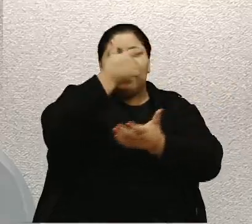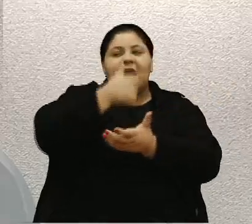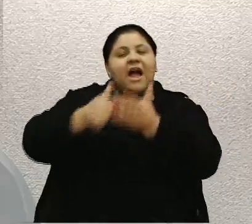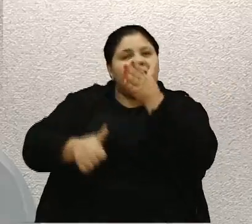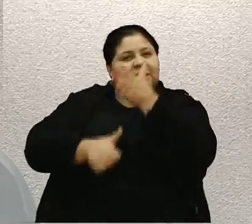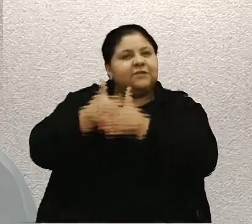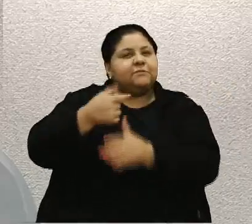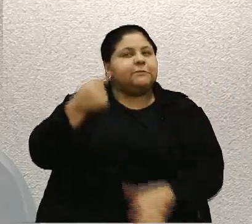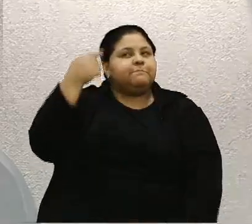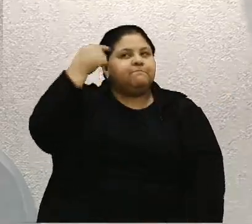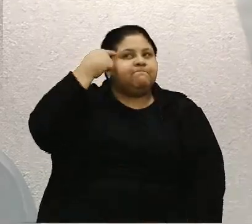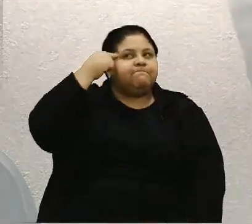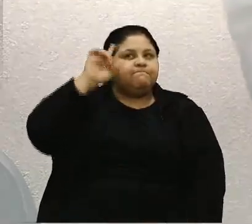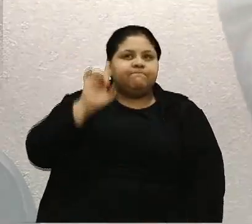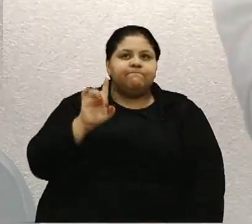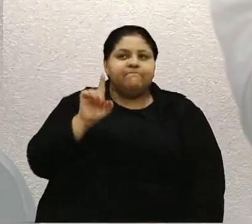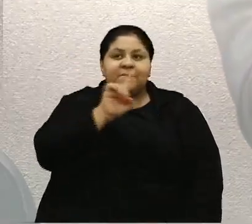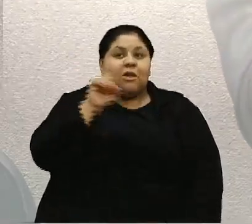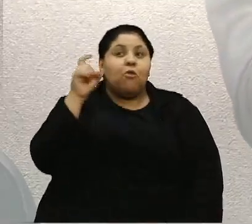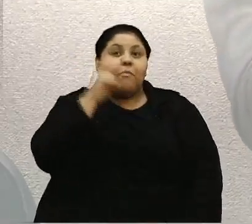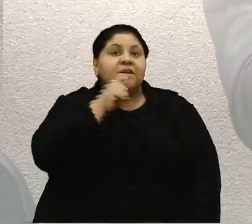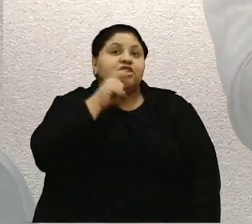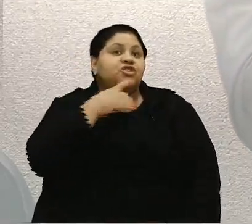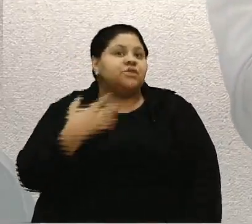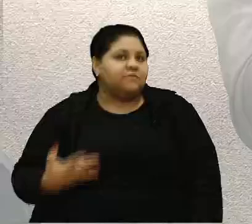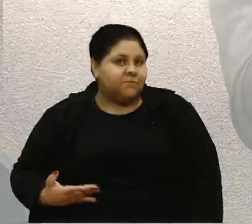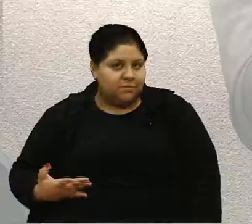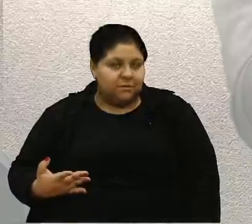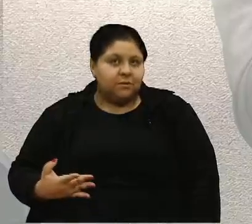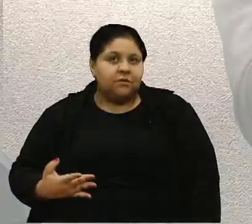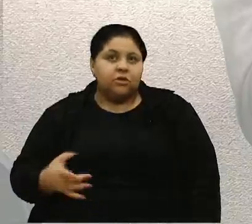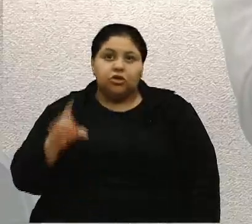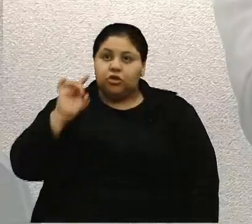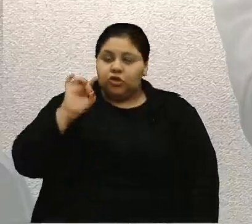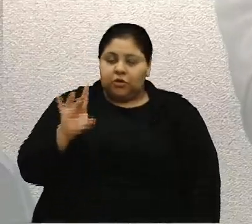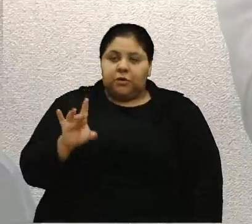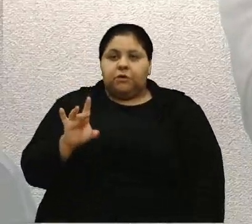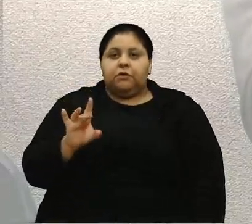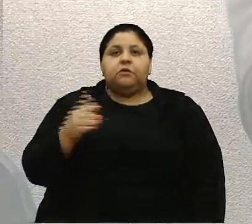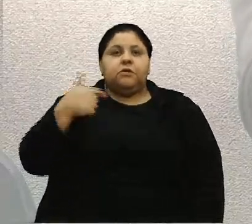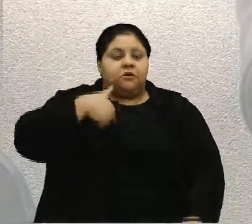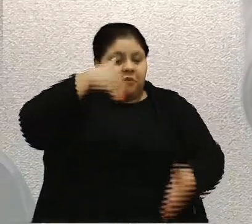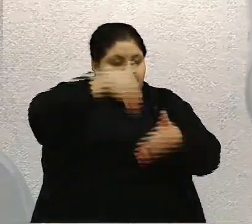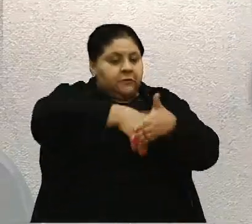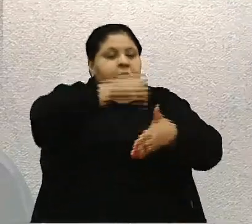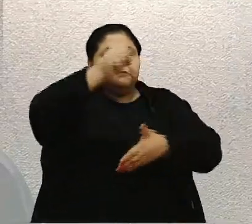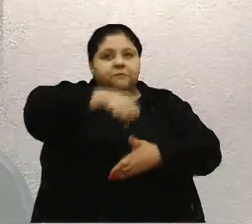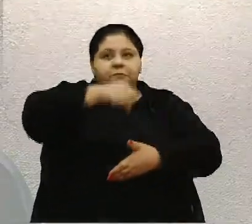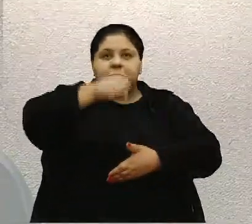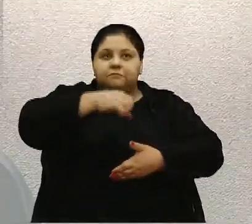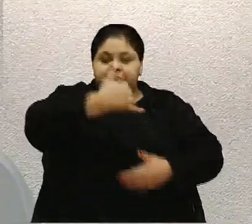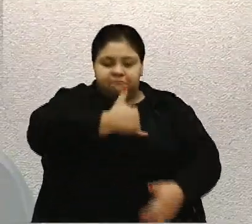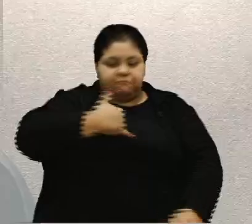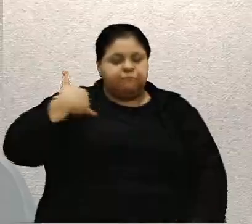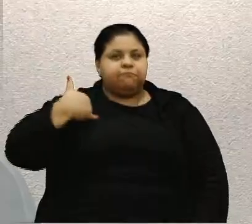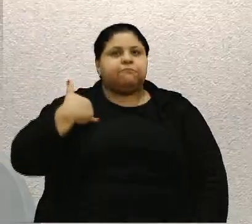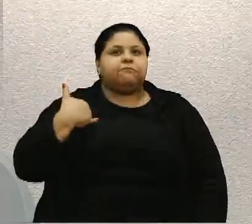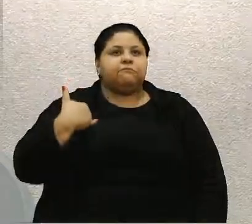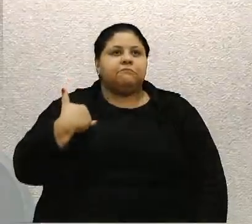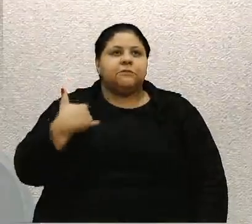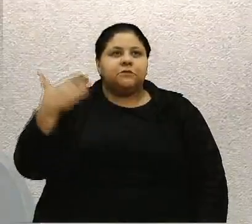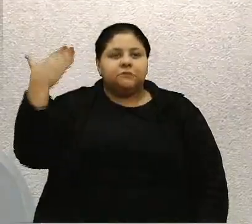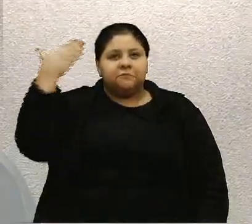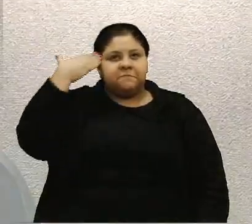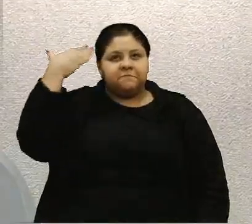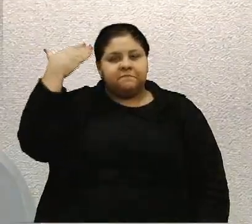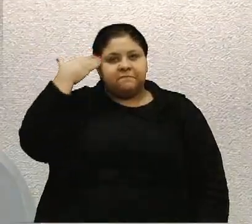uma reflexão e não mentir, né? Então, eu queria dizer assim que eu votarei favorável, com muito orgulho, em saber